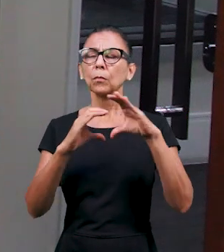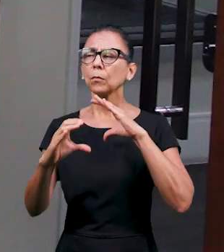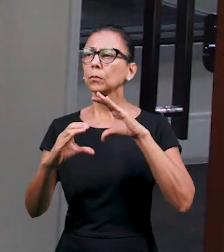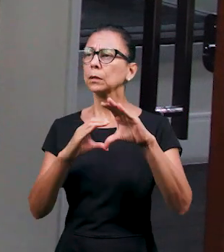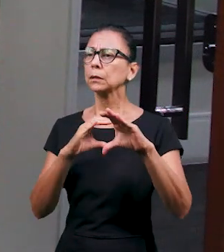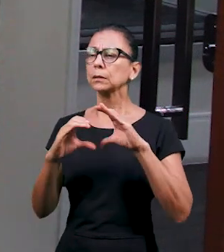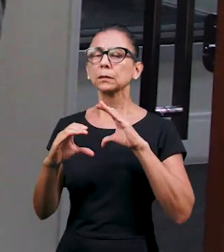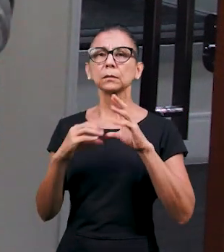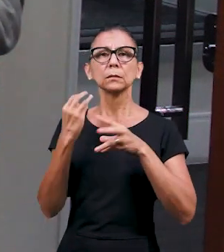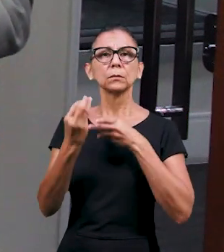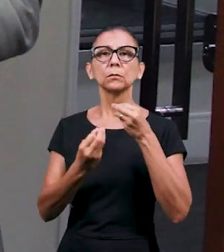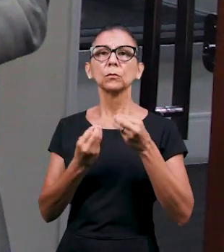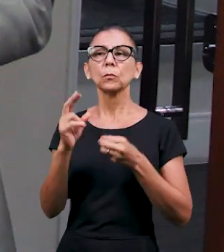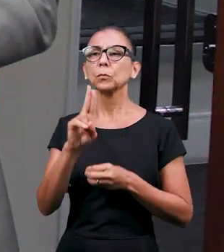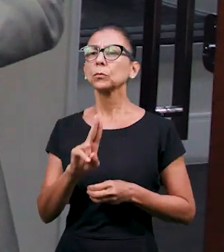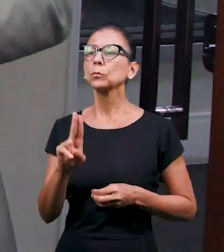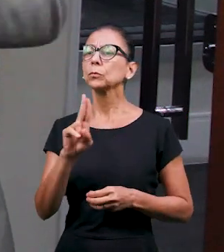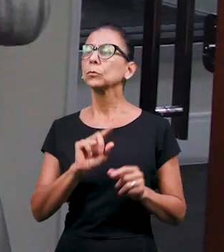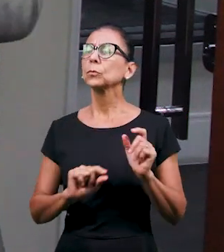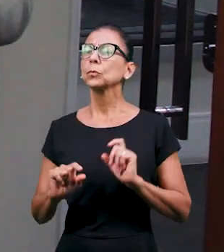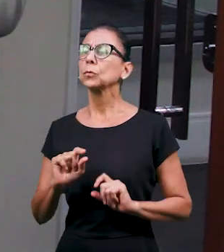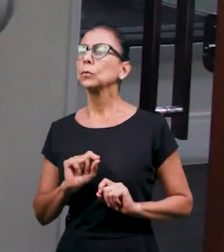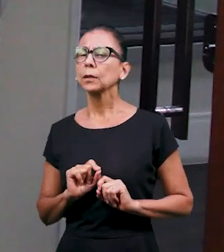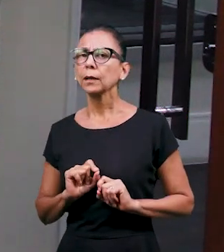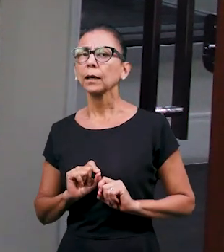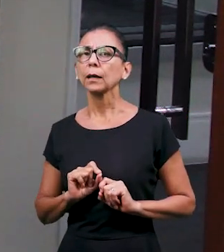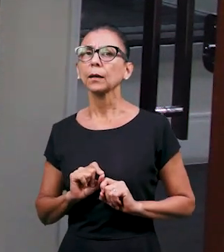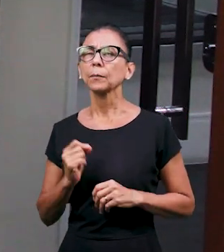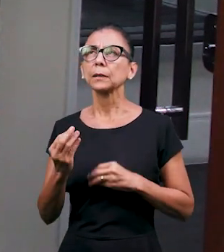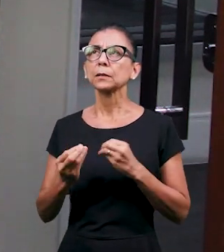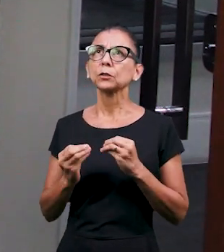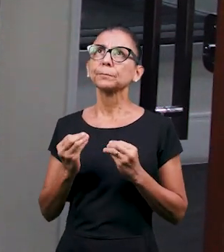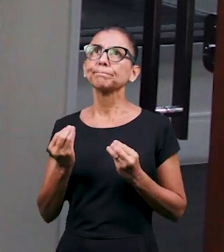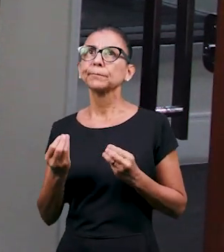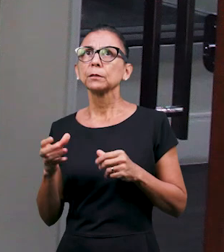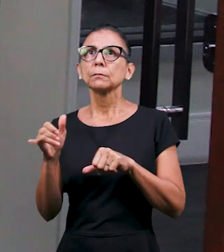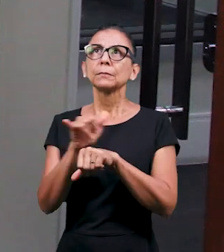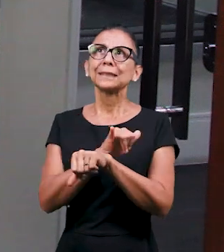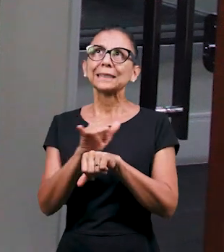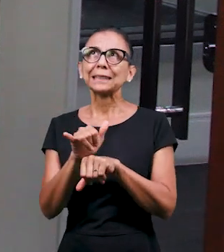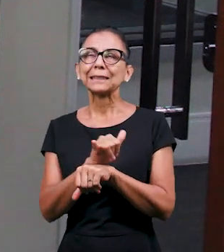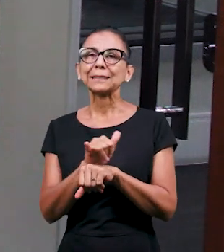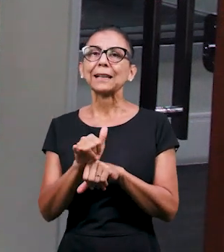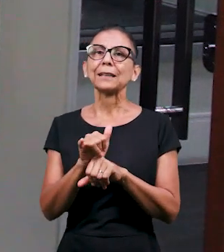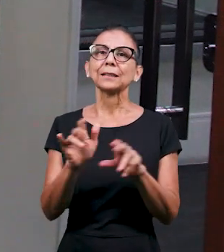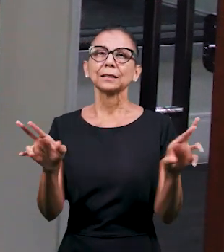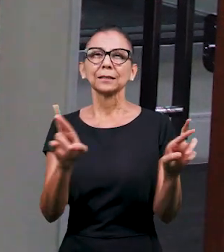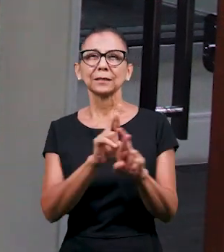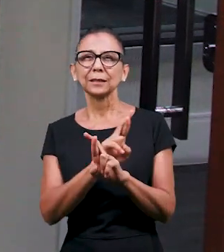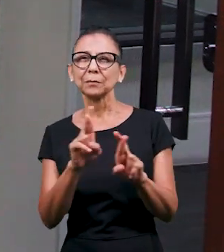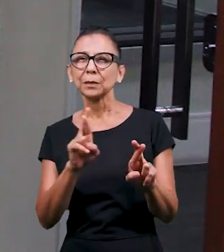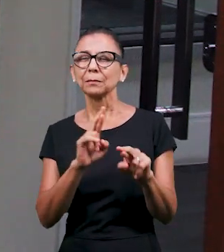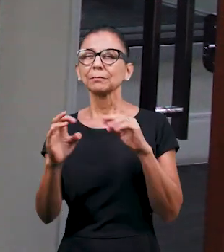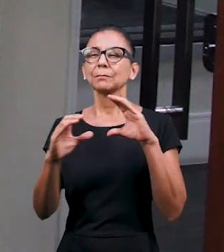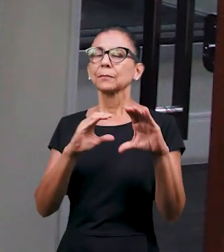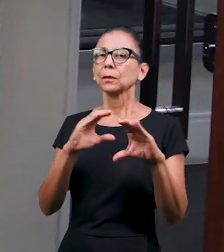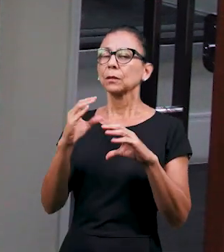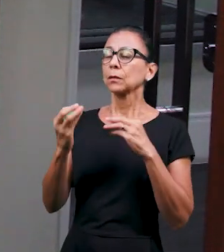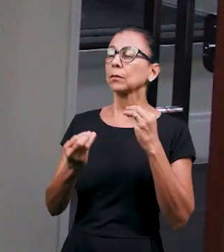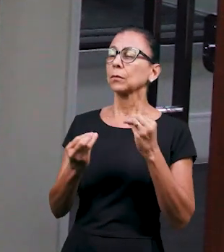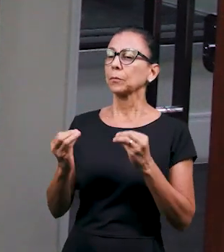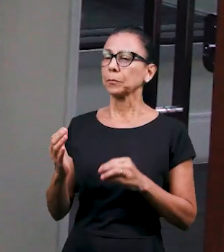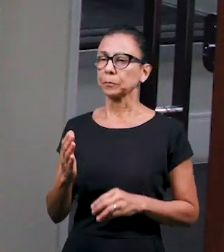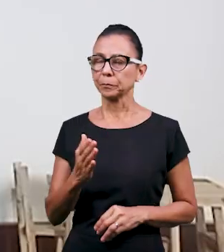essas pessoas? Qual a forma de comunicação que essas pessoas utilizam para que a gente consiga, então, criar um ambiente de relacionamento,